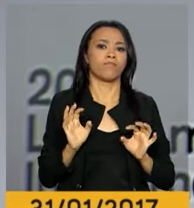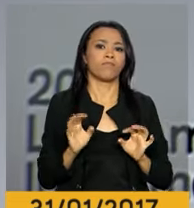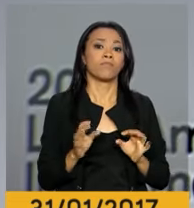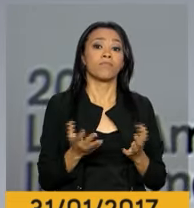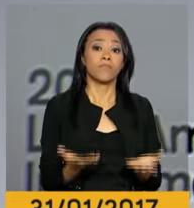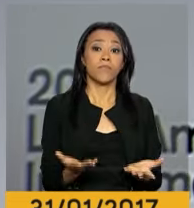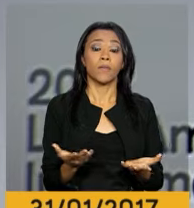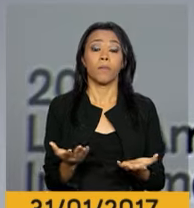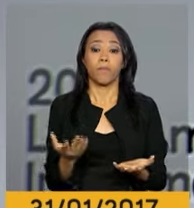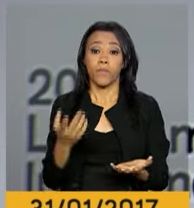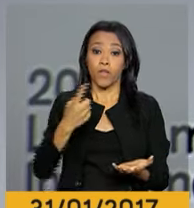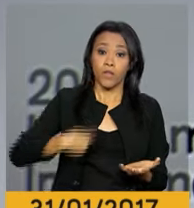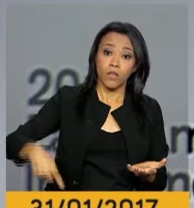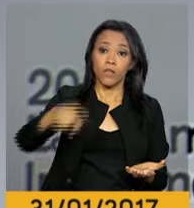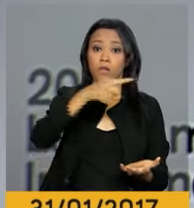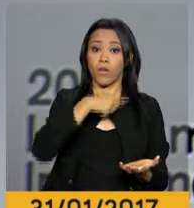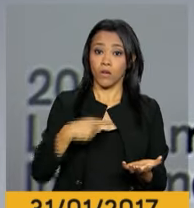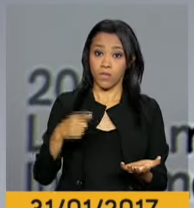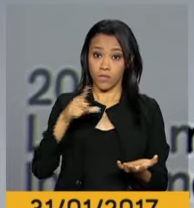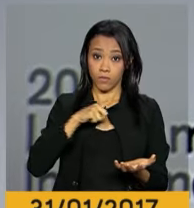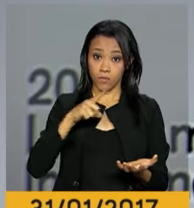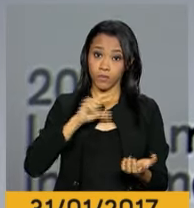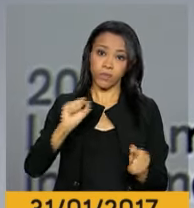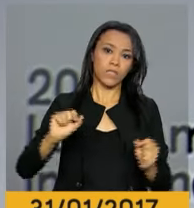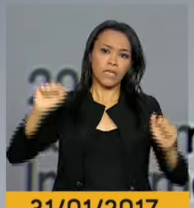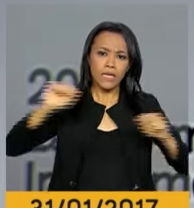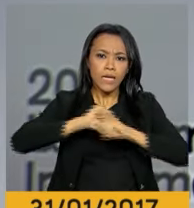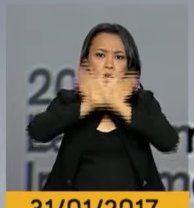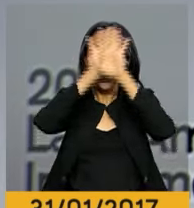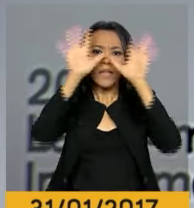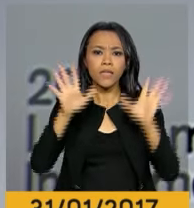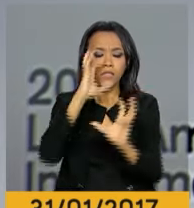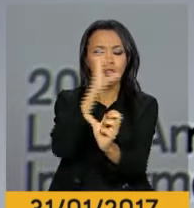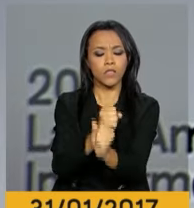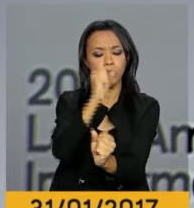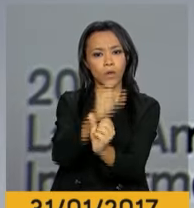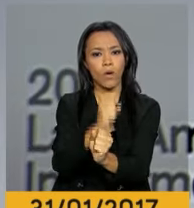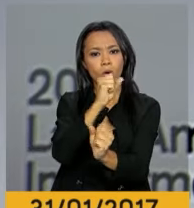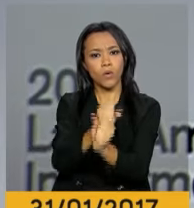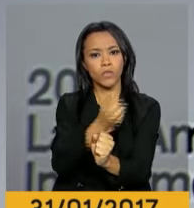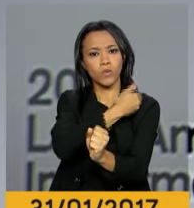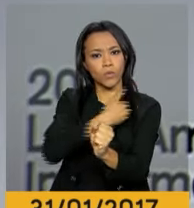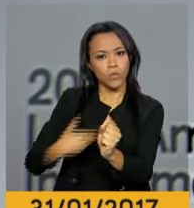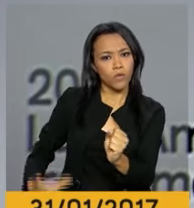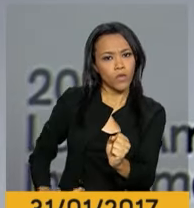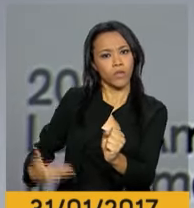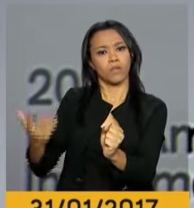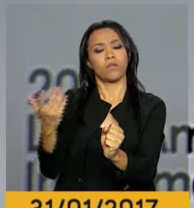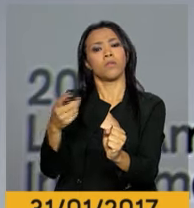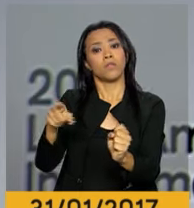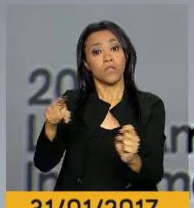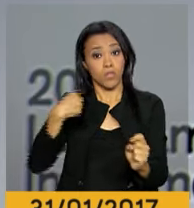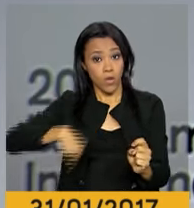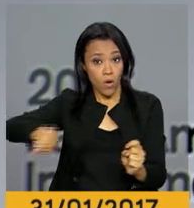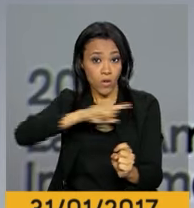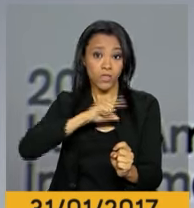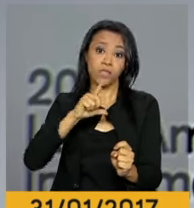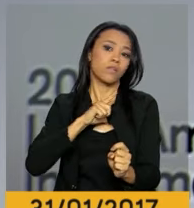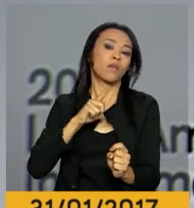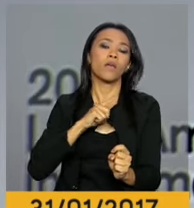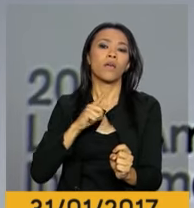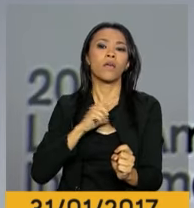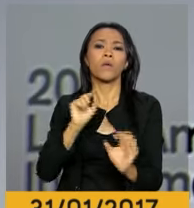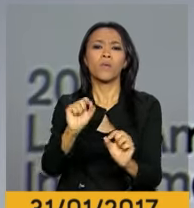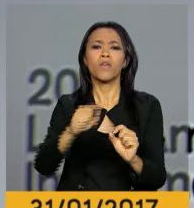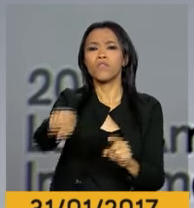comum demos transparência às contas públicas passamos a encarar uma realidade que já é